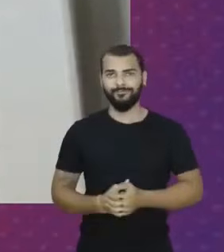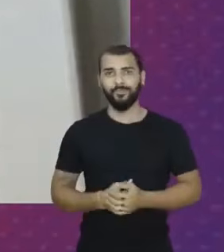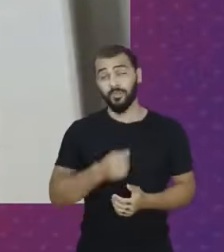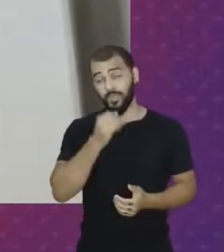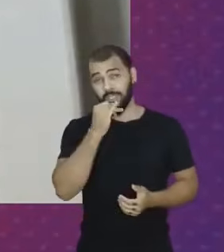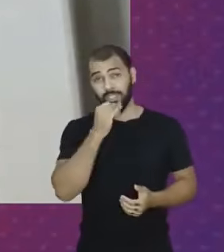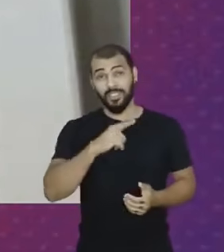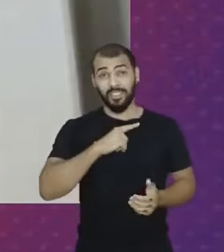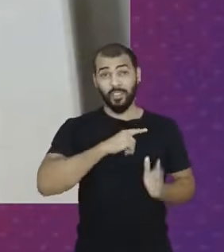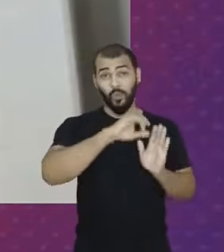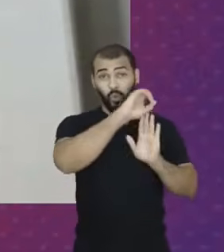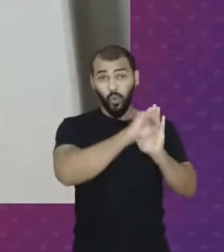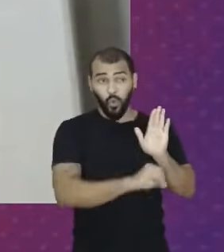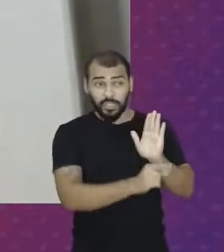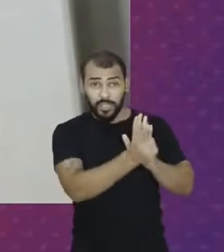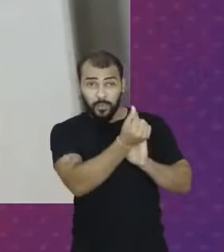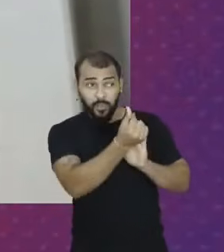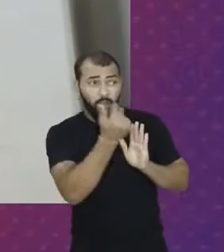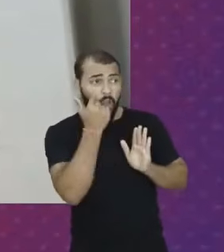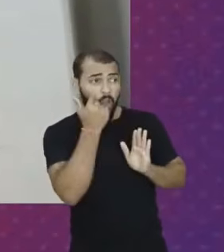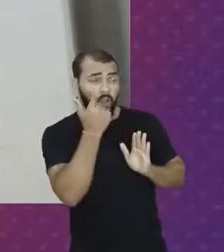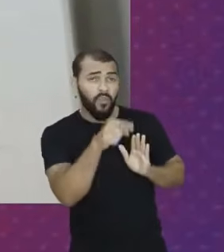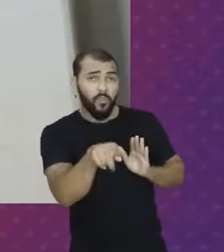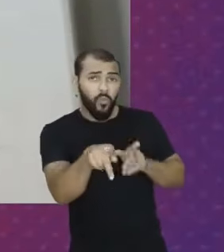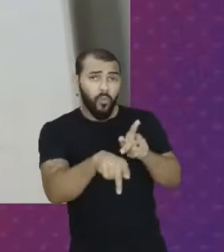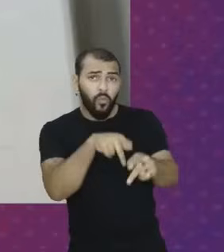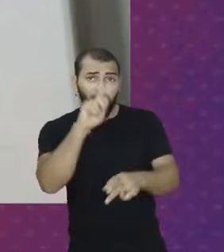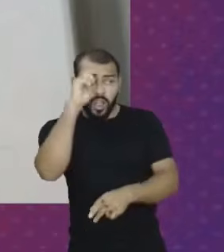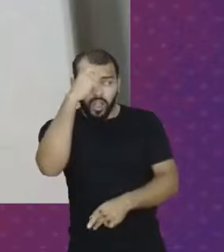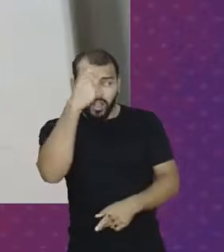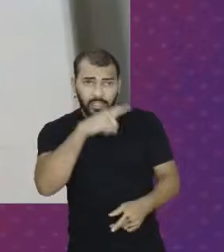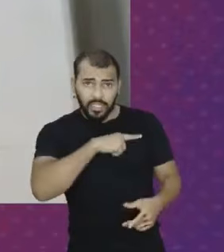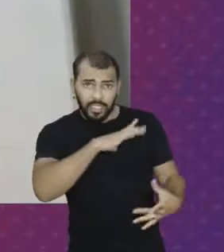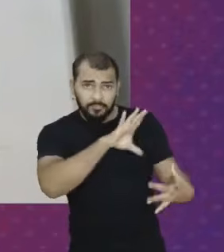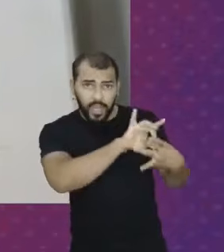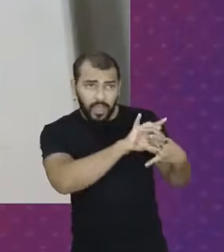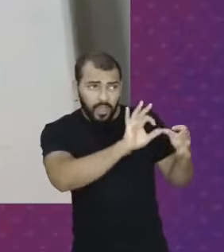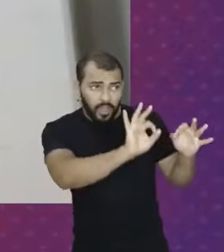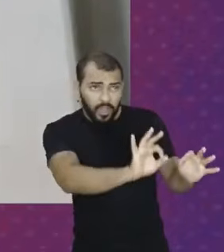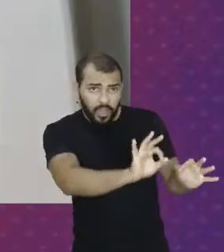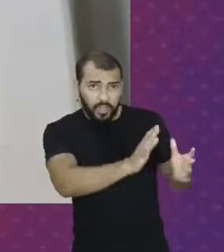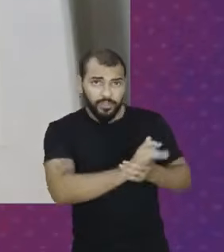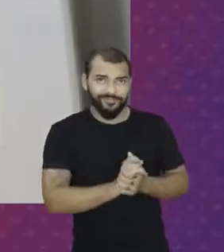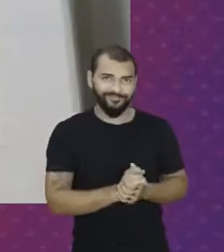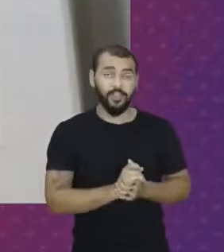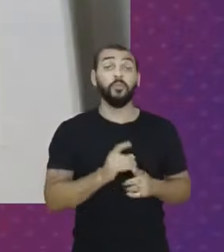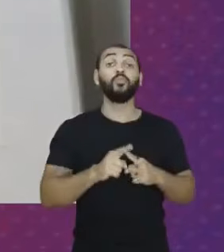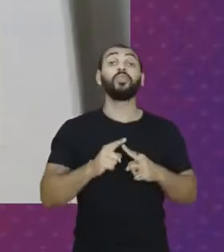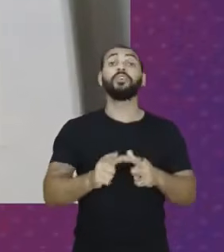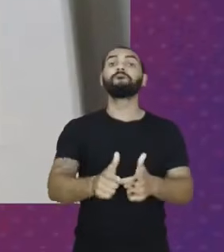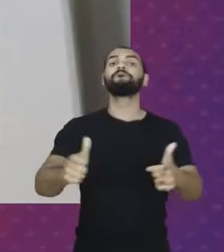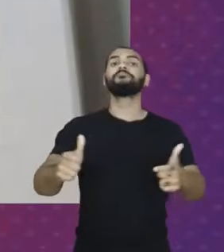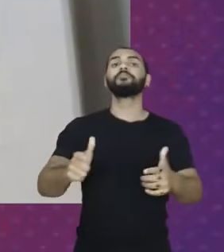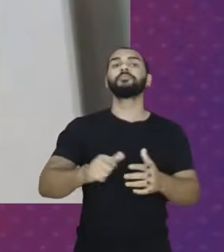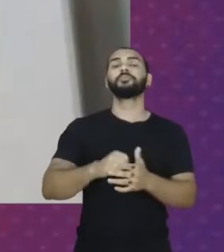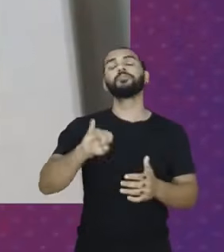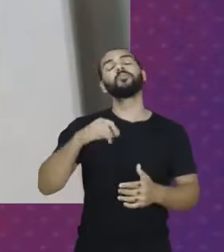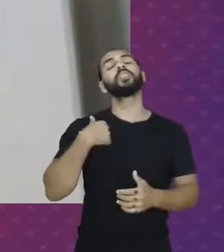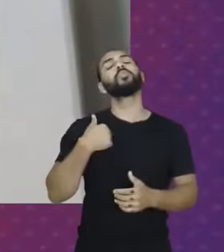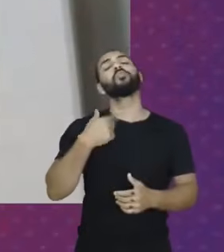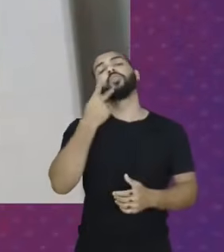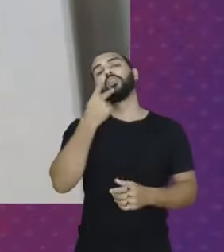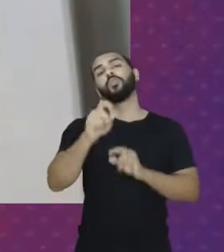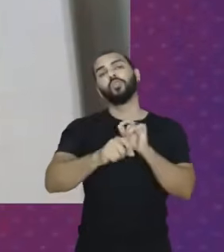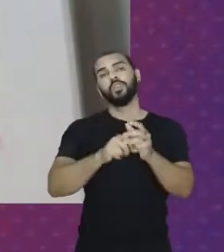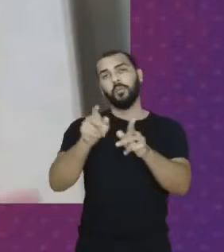para nós, se a população negra está contemplada nesse orçamento. Porque, majoritariamente, se eu digo que majoritariamente